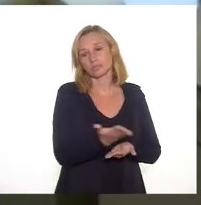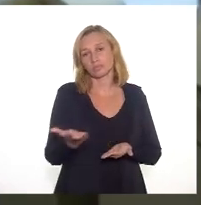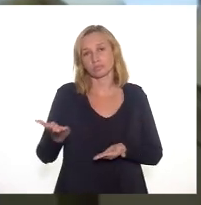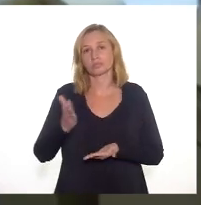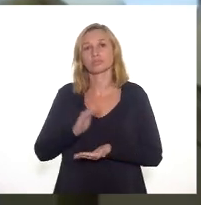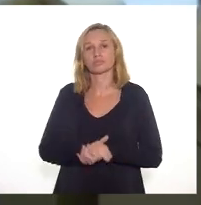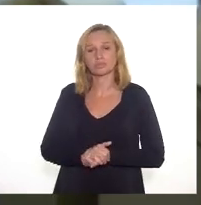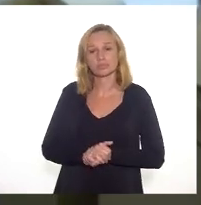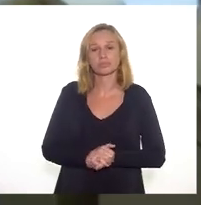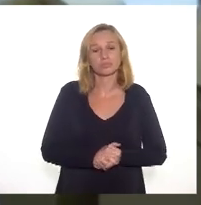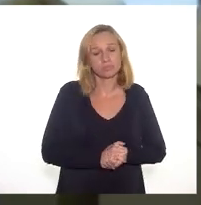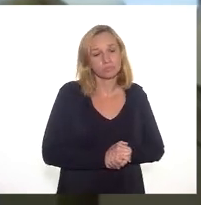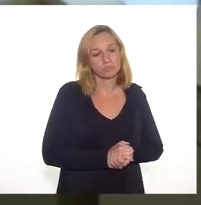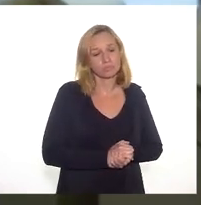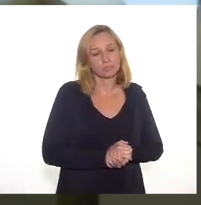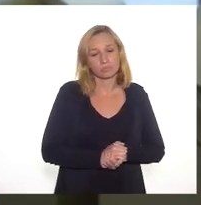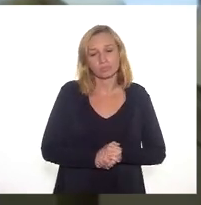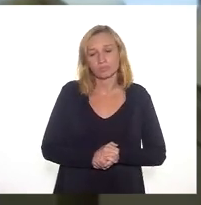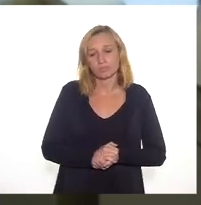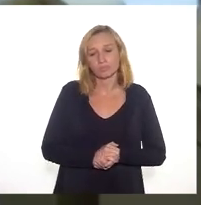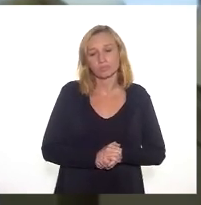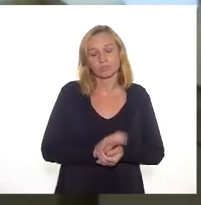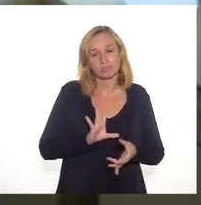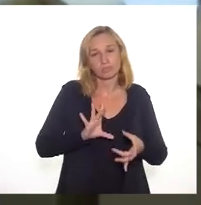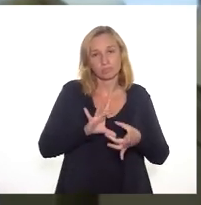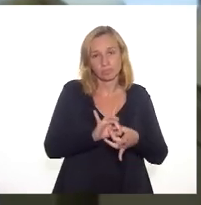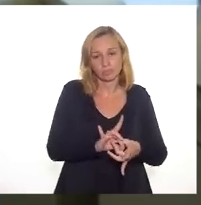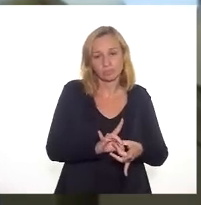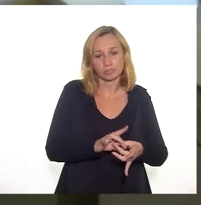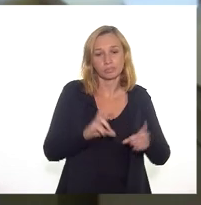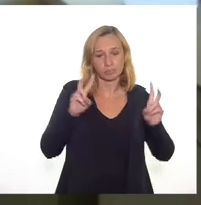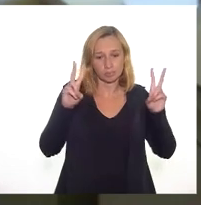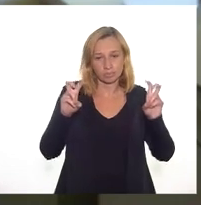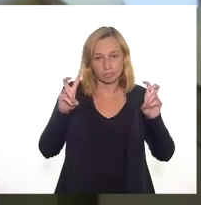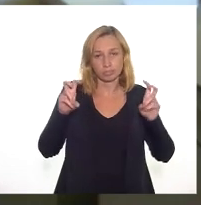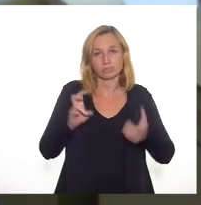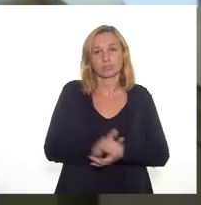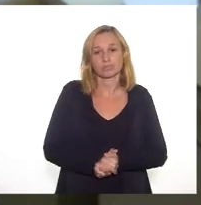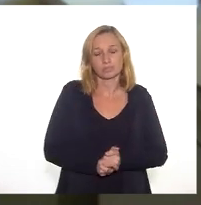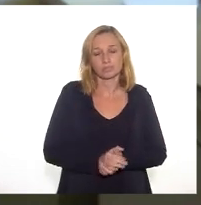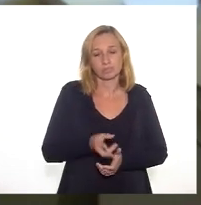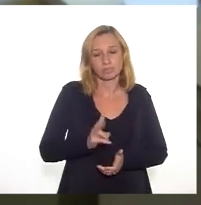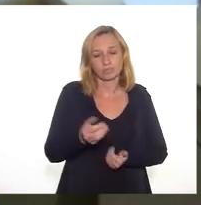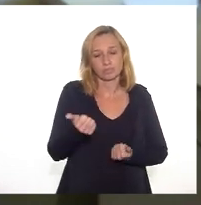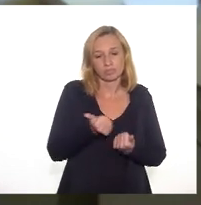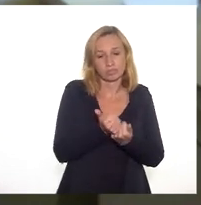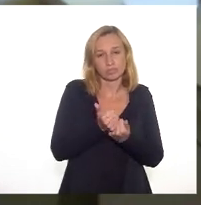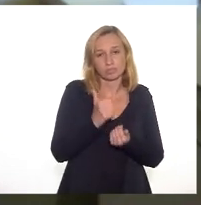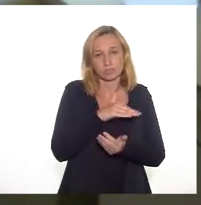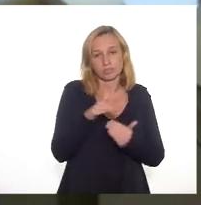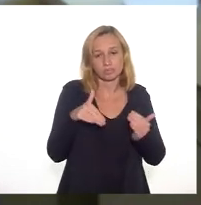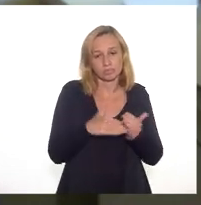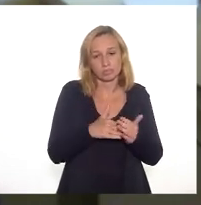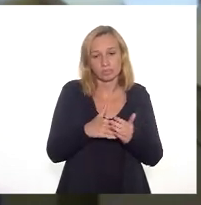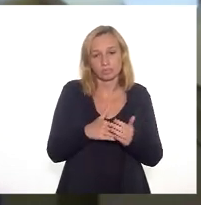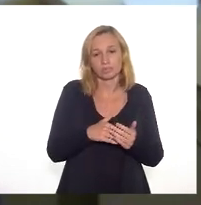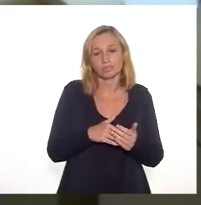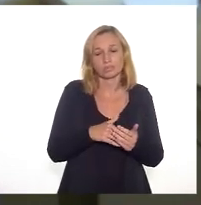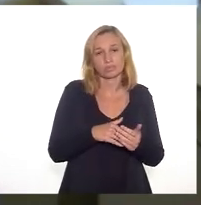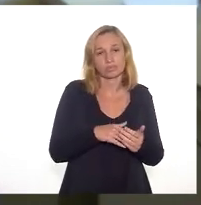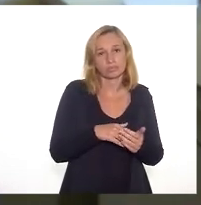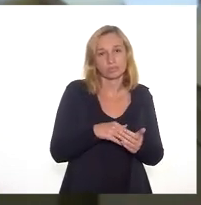o Parlamento como um todo teve ligado nesse tema, né, sempre apoiou todas as